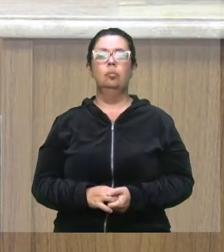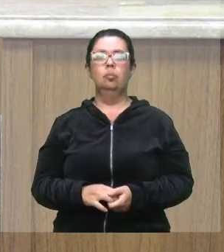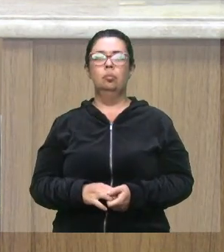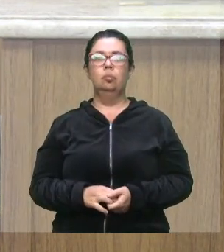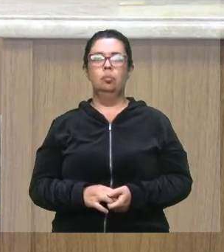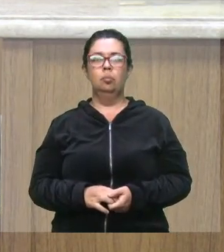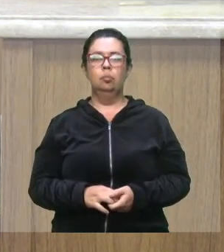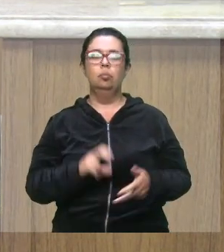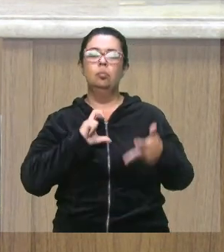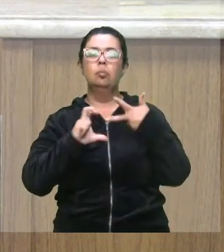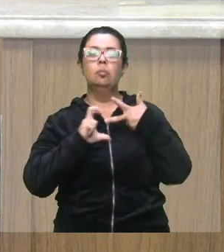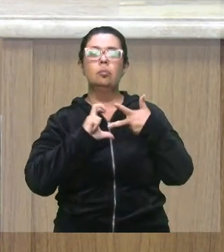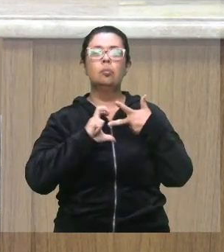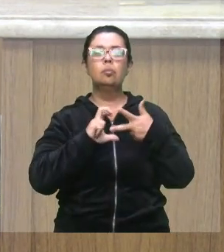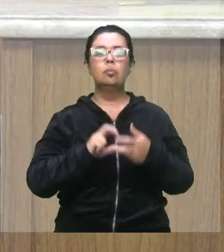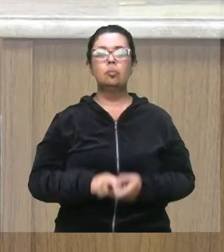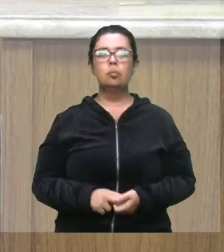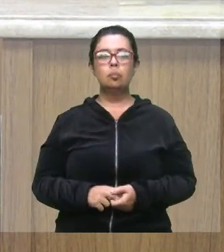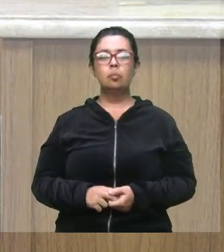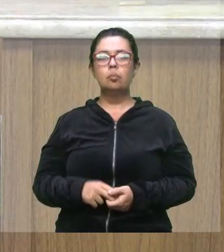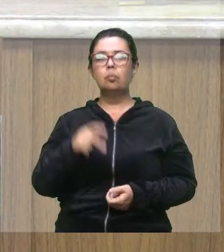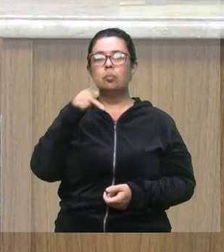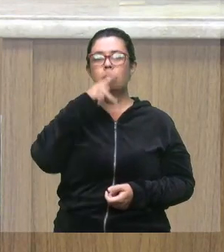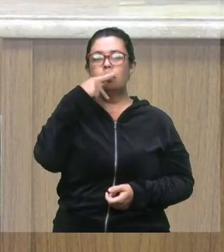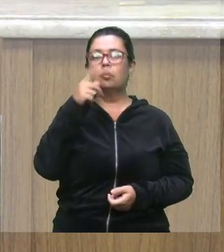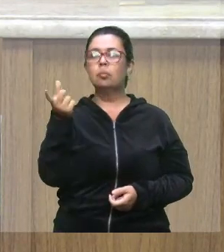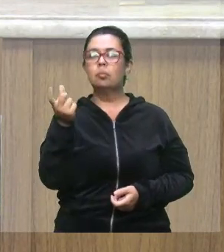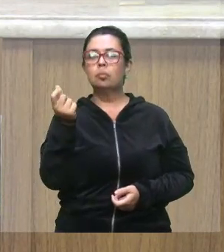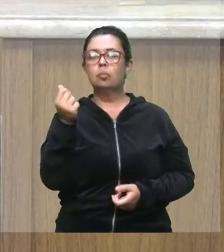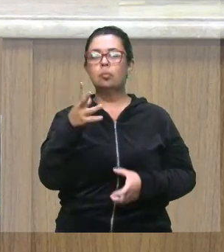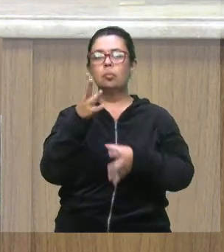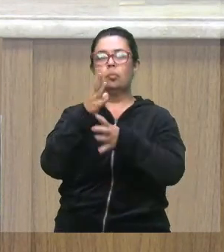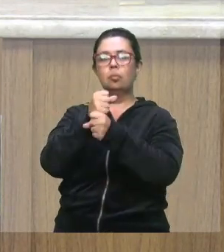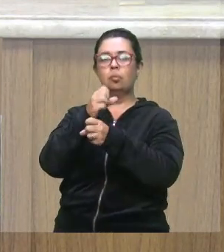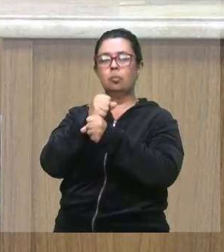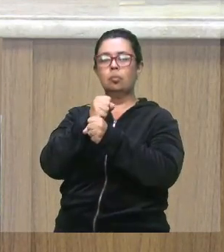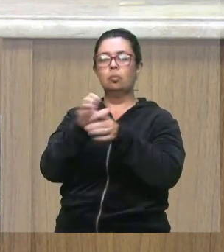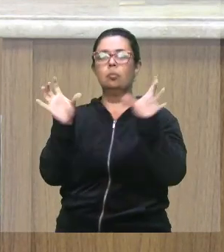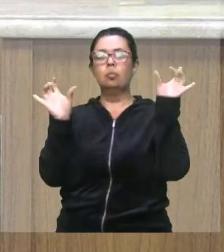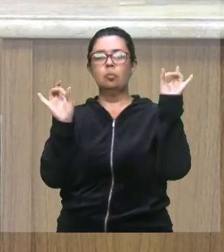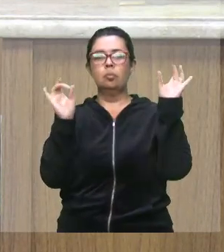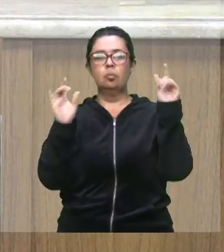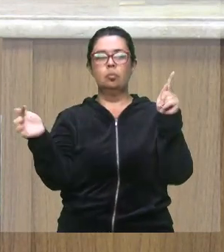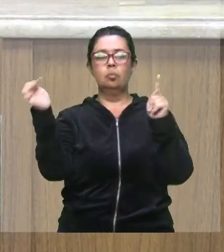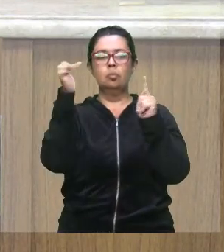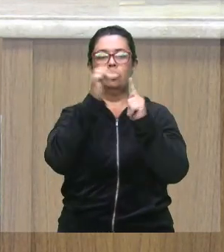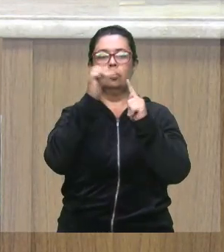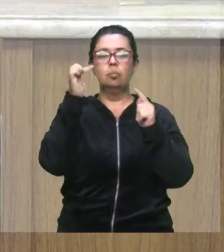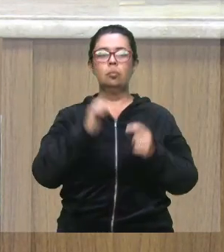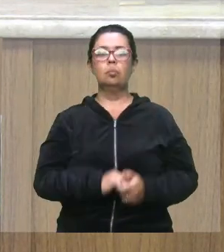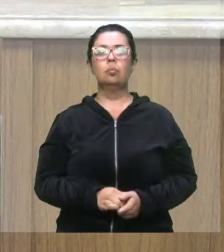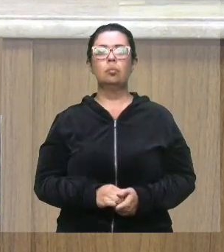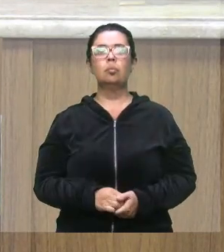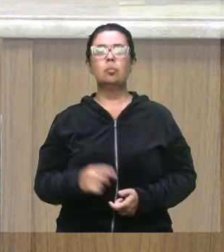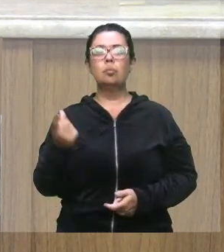9.349/2024, do Poder Executivo, que dispõe sobre a abertura de crédito adicional especial para os fins que especifica,